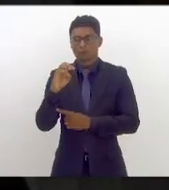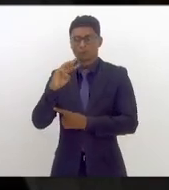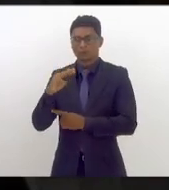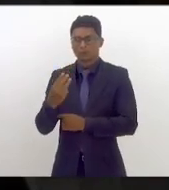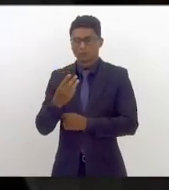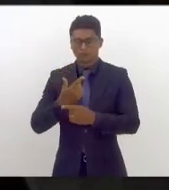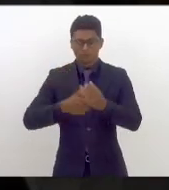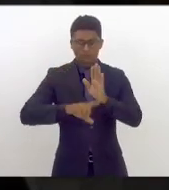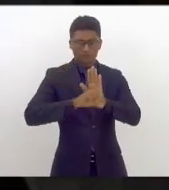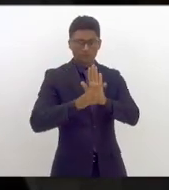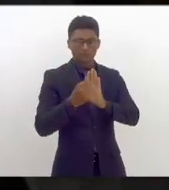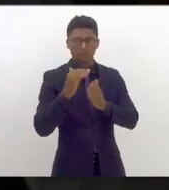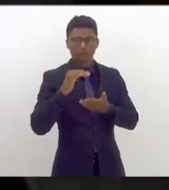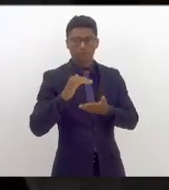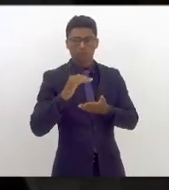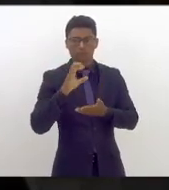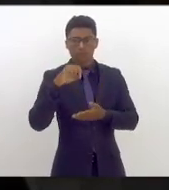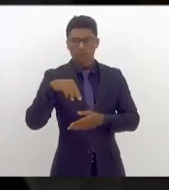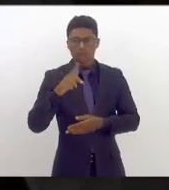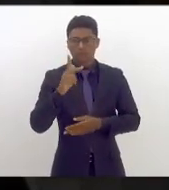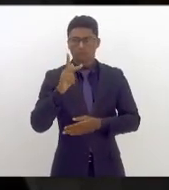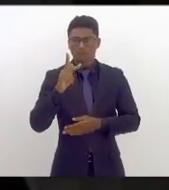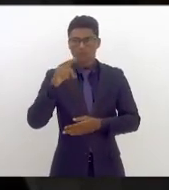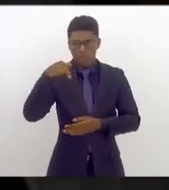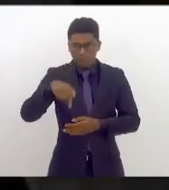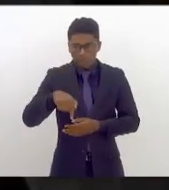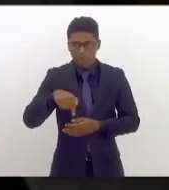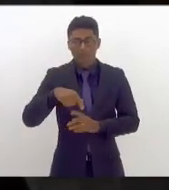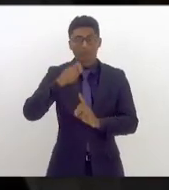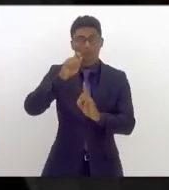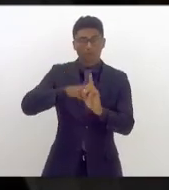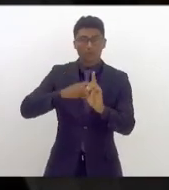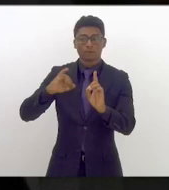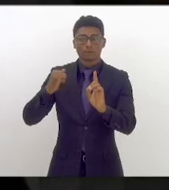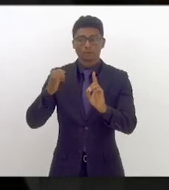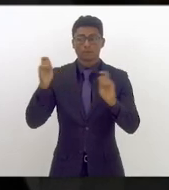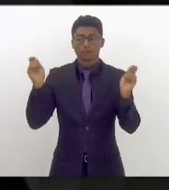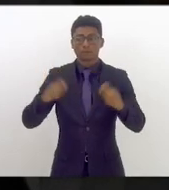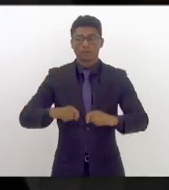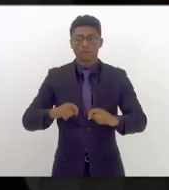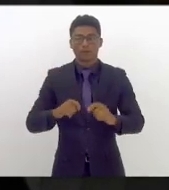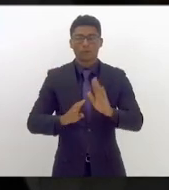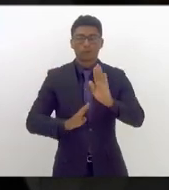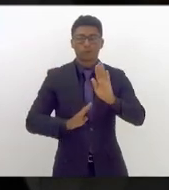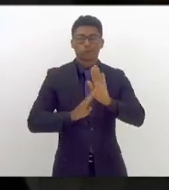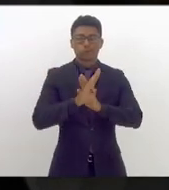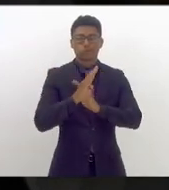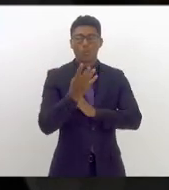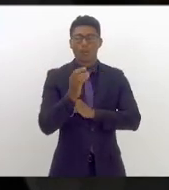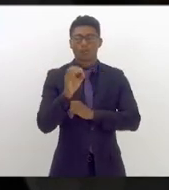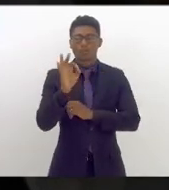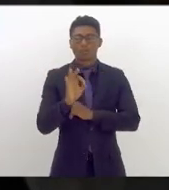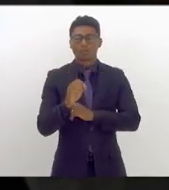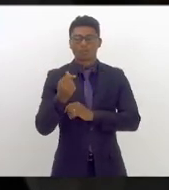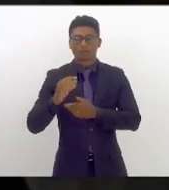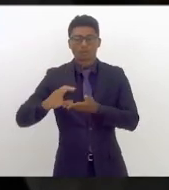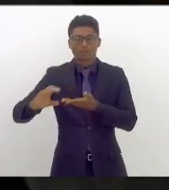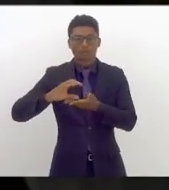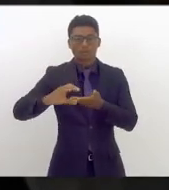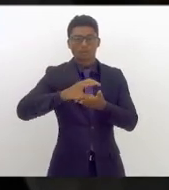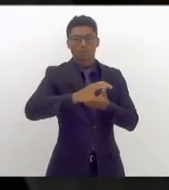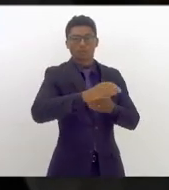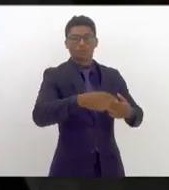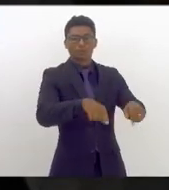2023 ao orçamento do CNPq vai permitir, já a partir de janeiro, um aumento de 40% dessas bolsas, além de um valor de